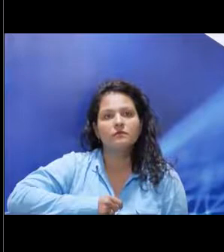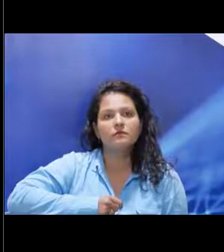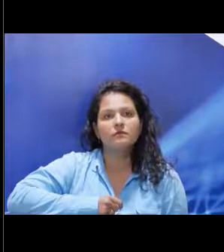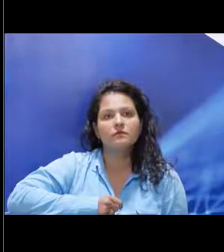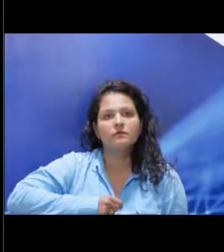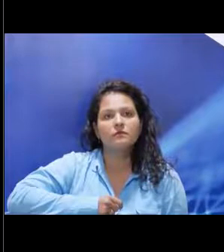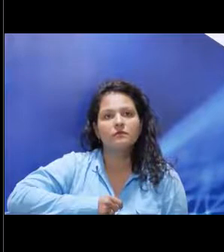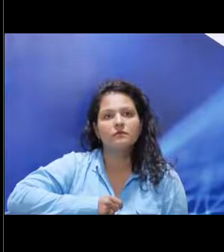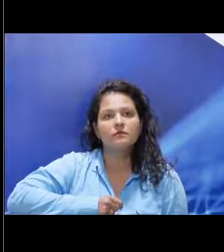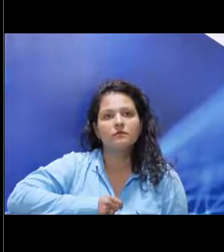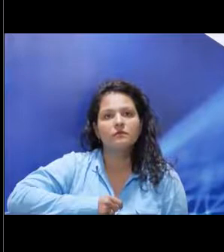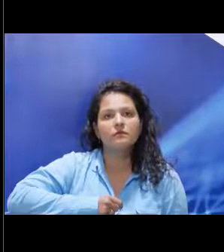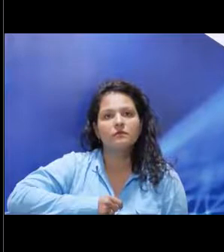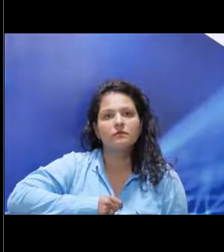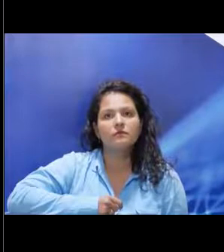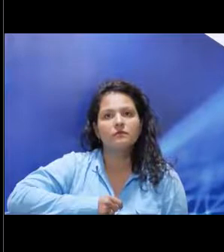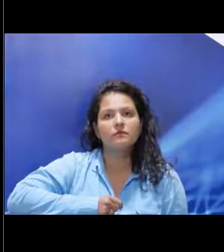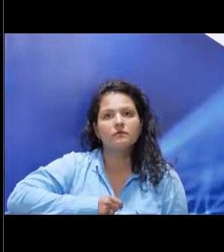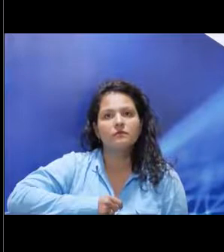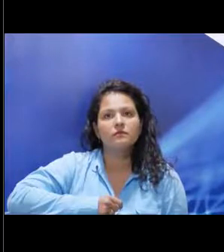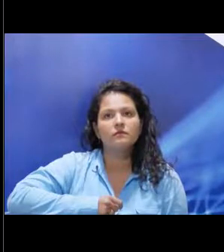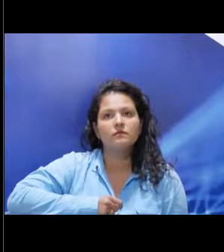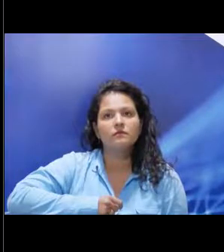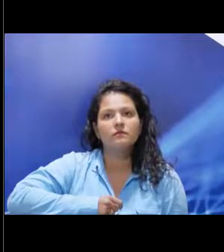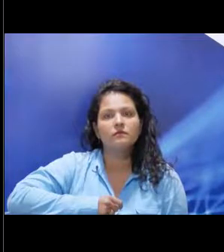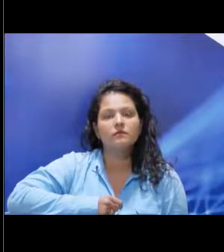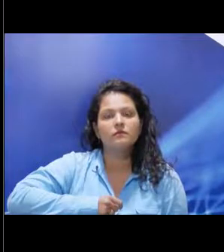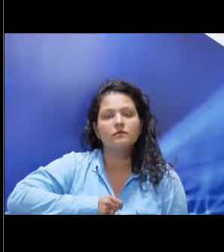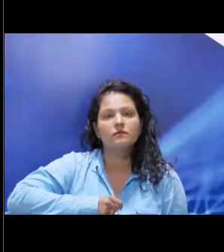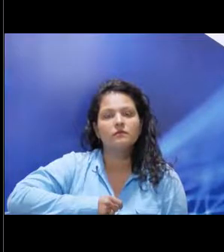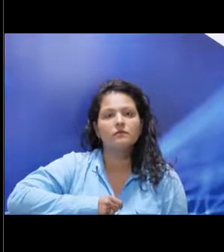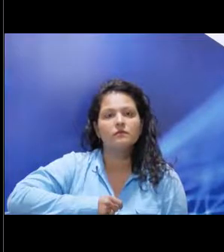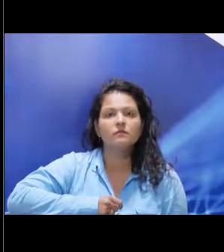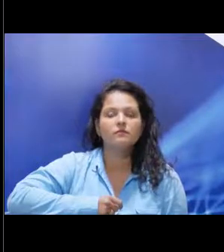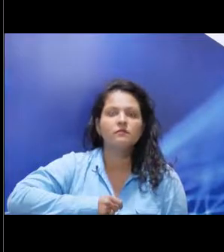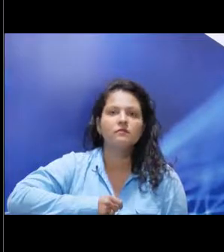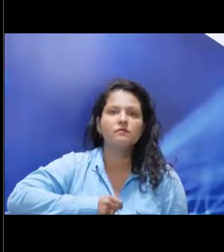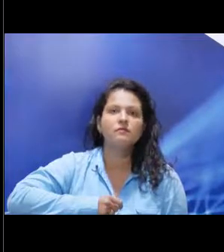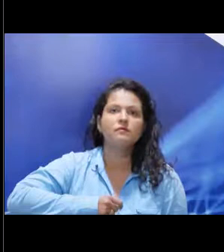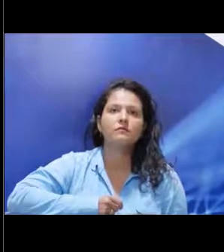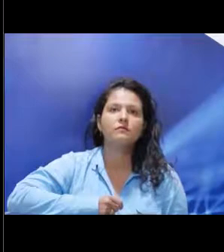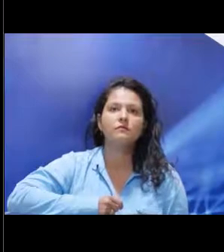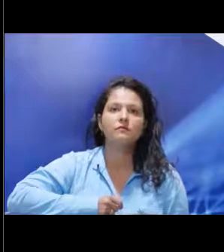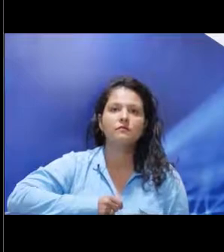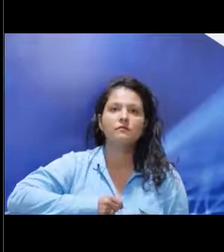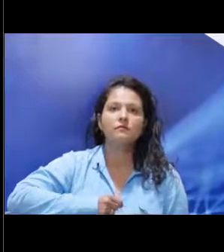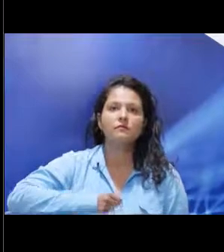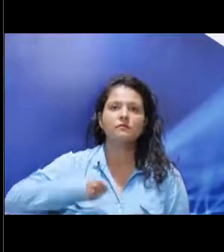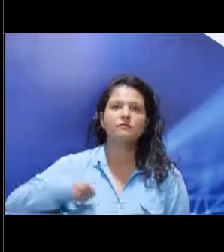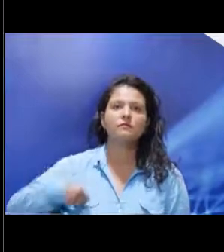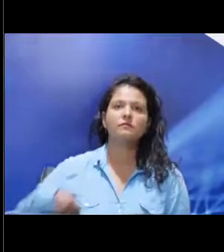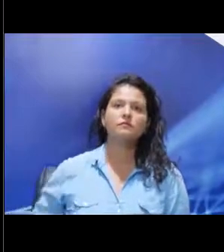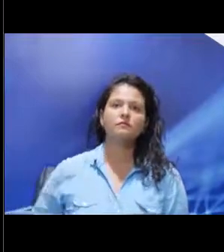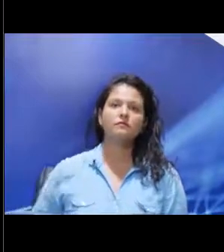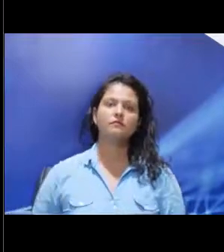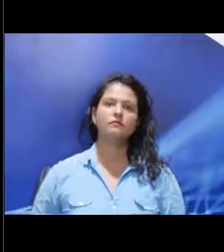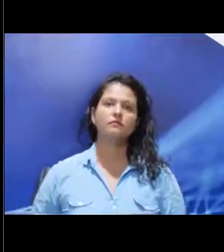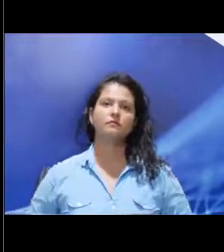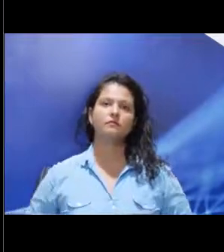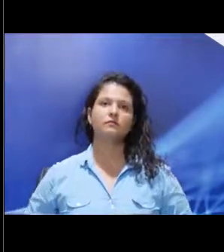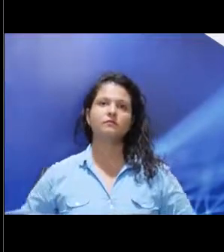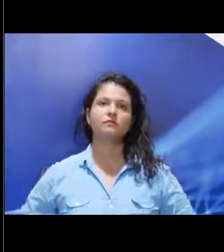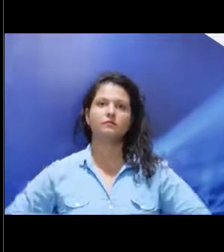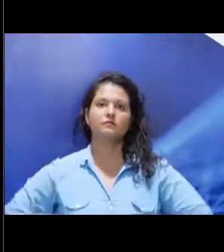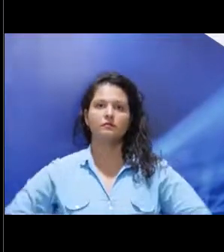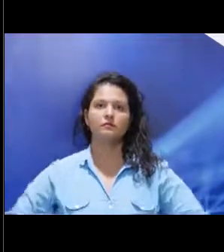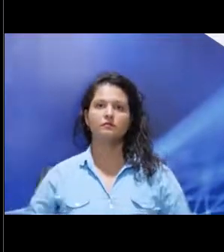Bom, como que geralmente eu sempre inicio as minhas apresentações, as minhas falas, falando